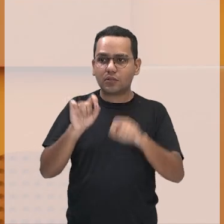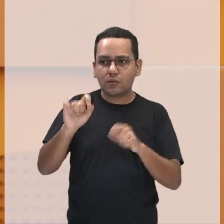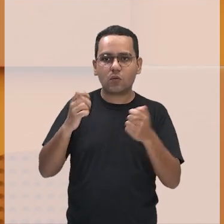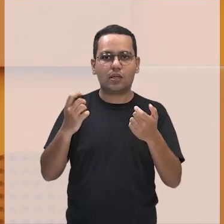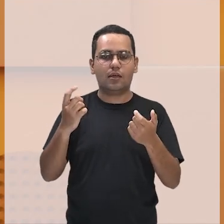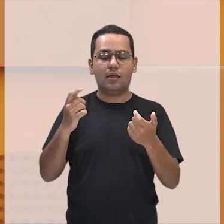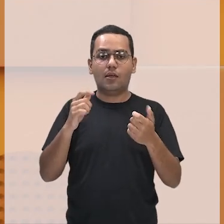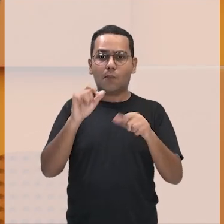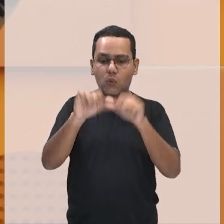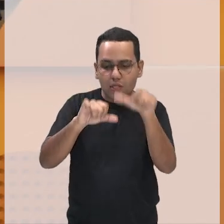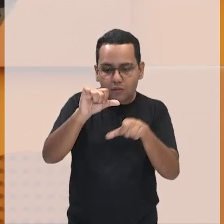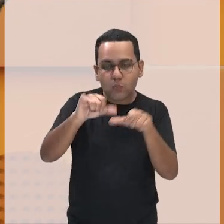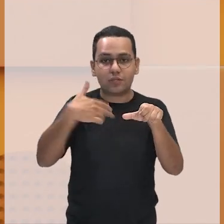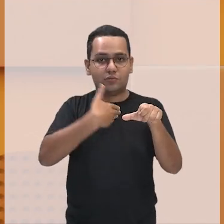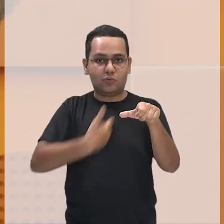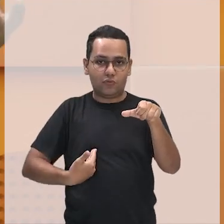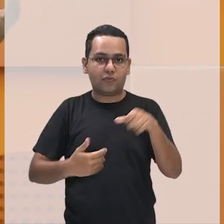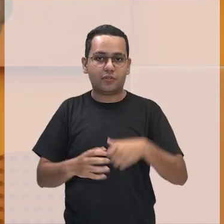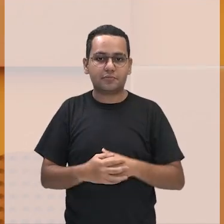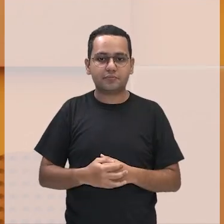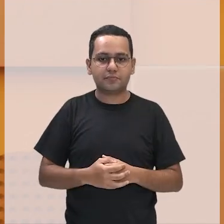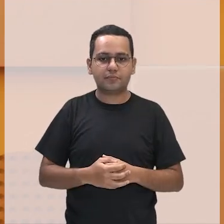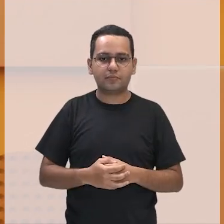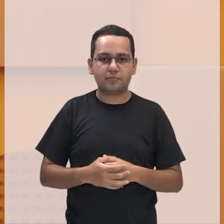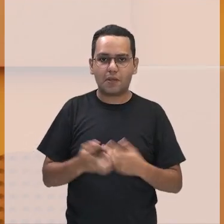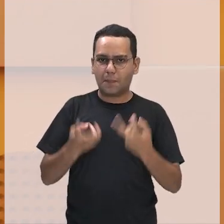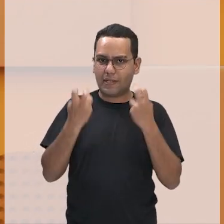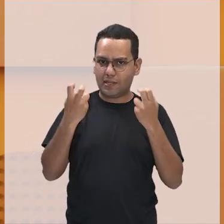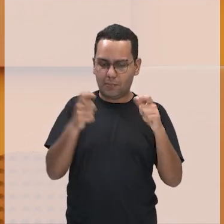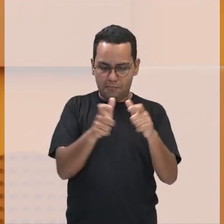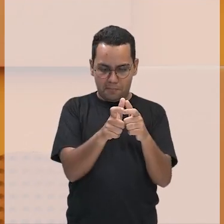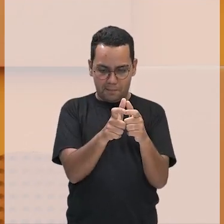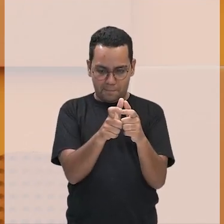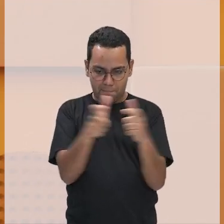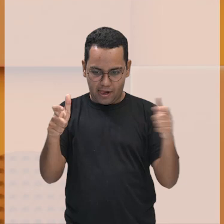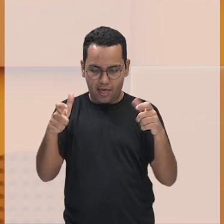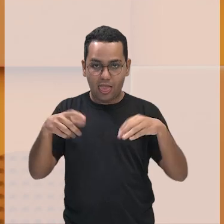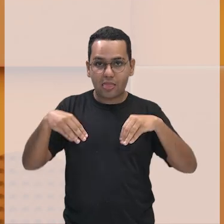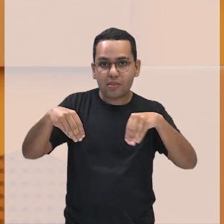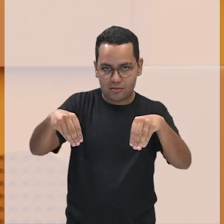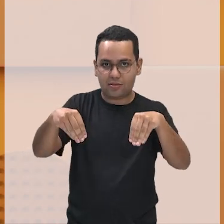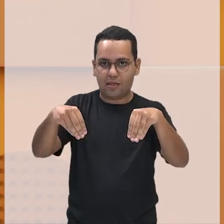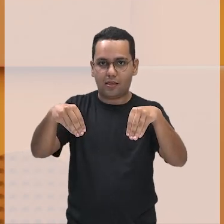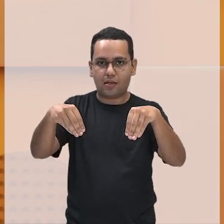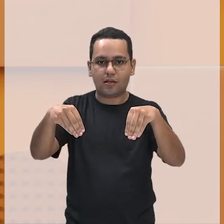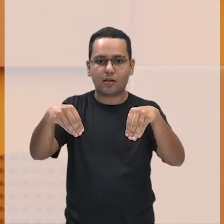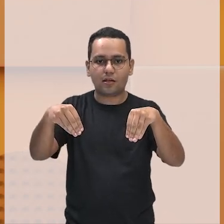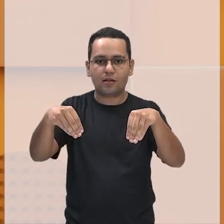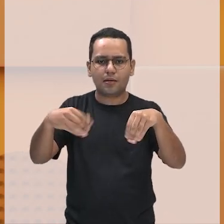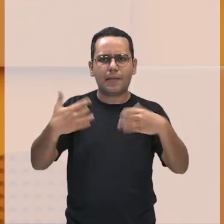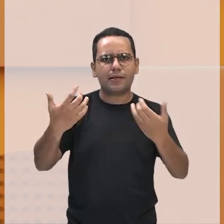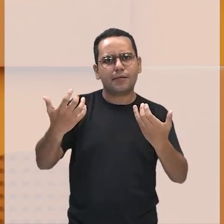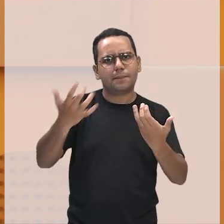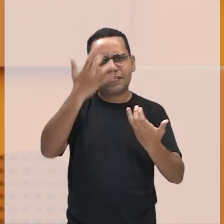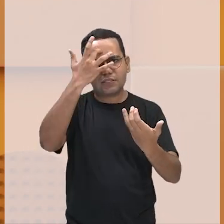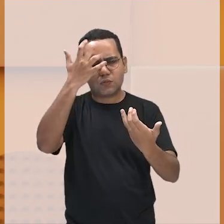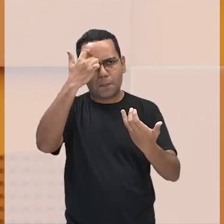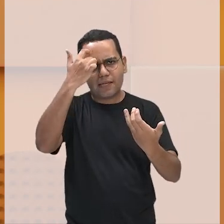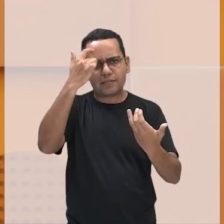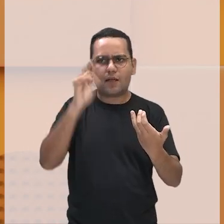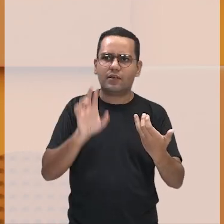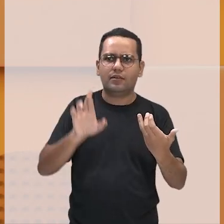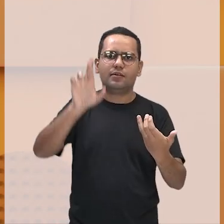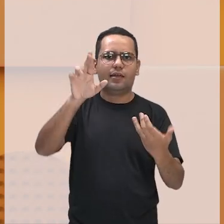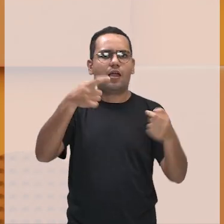tá? Porque tu imagina um império imenso. É claro que a gente vai querer, teoricamente, comandar. Então, esse